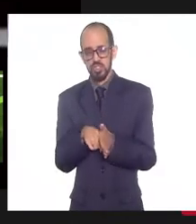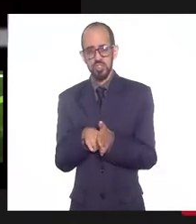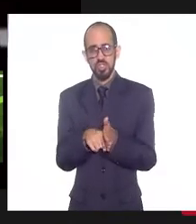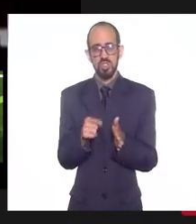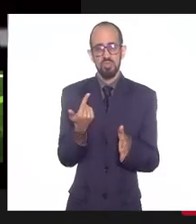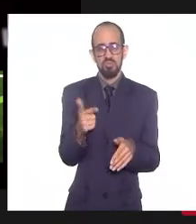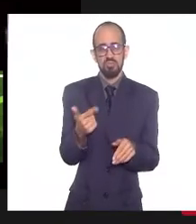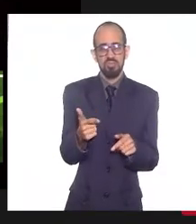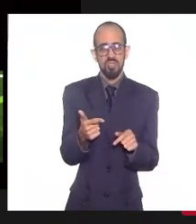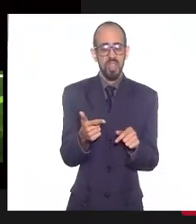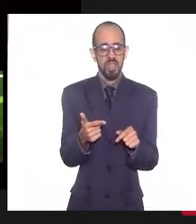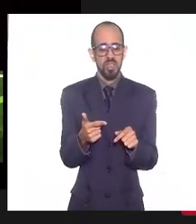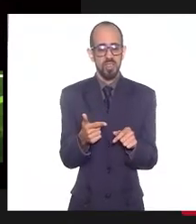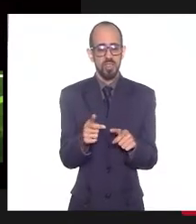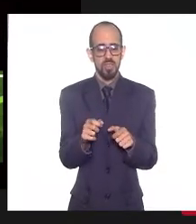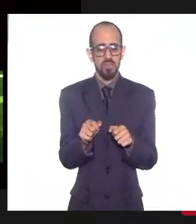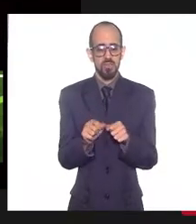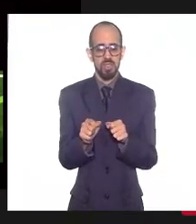não está